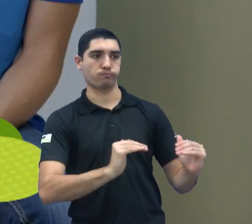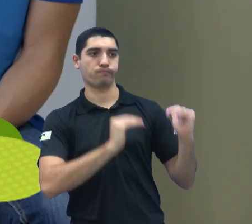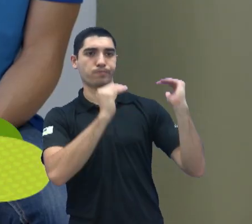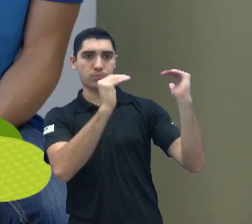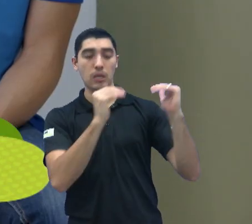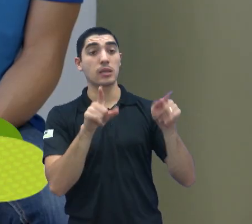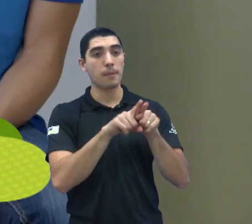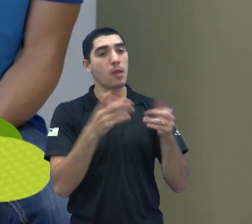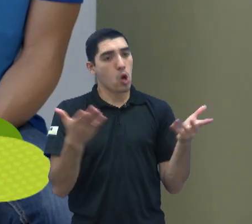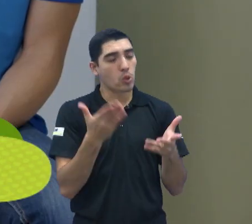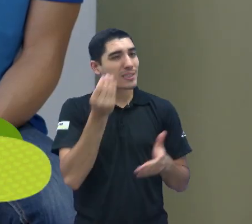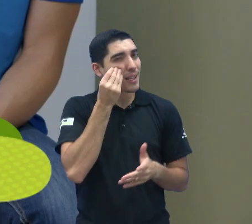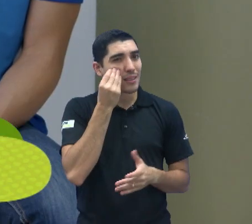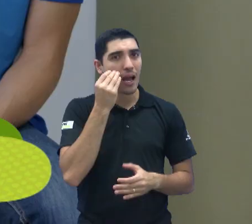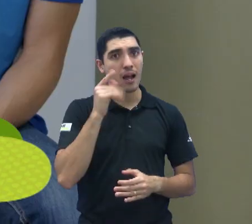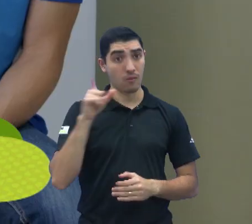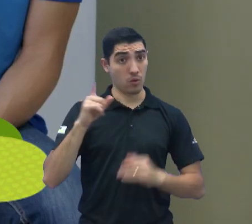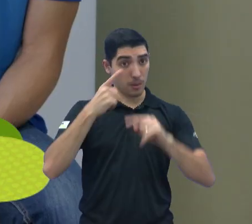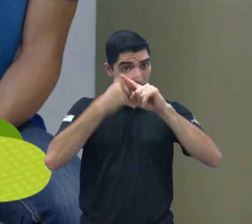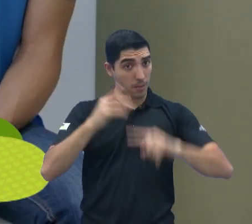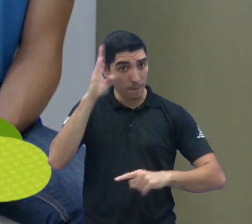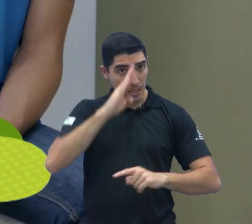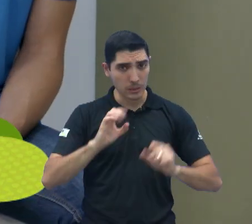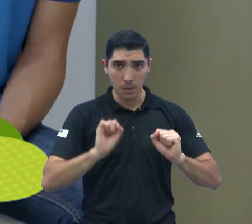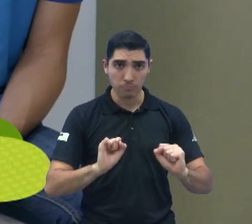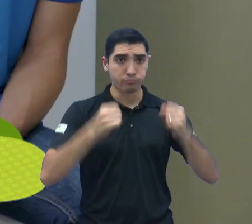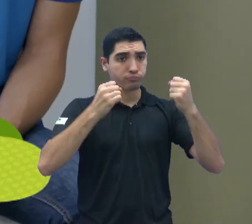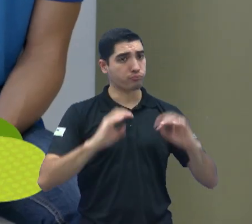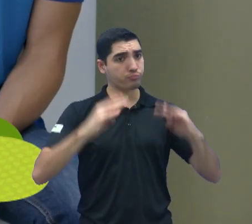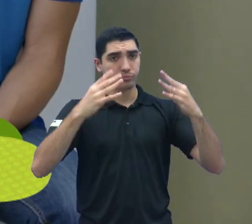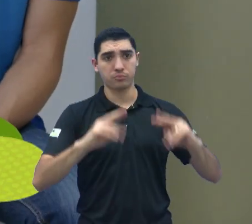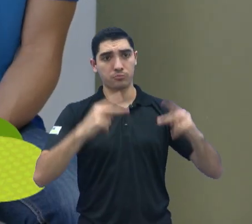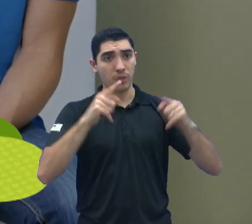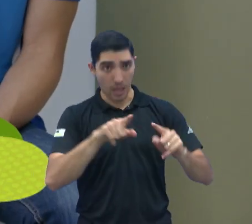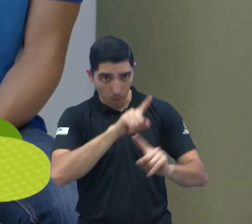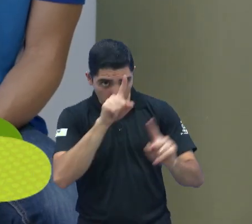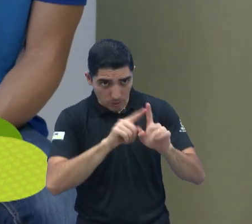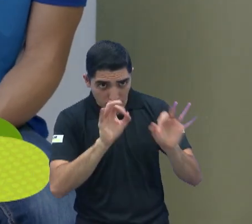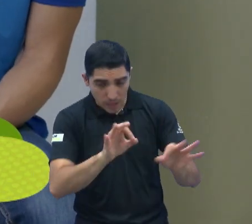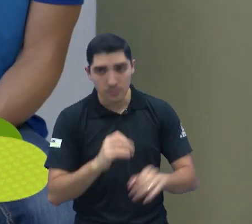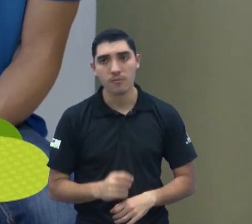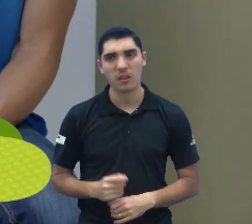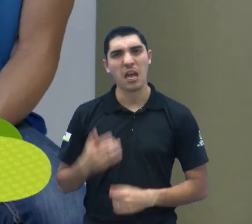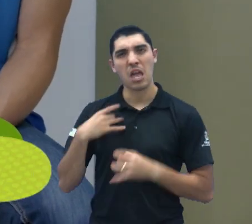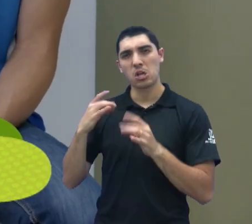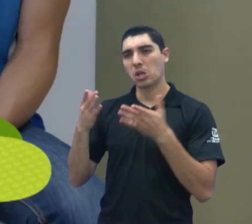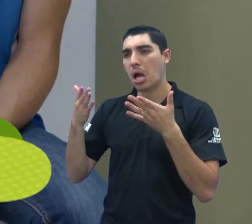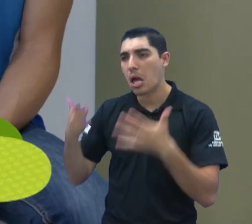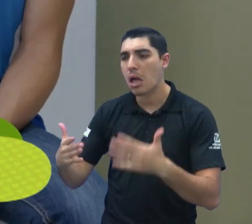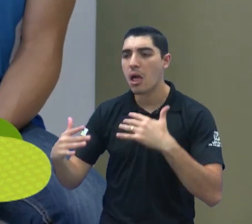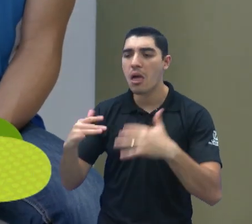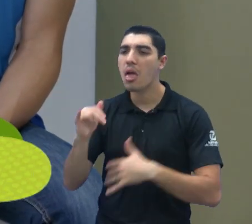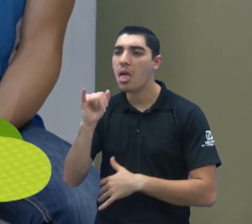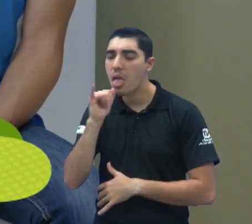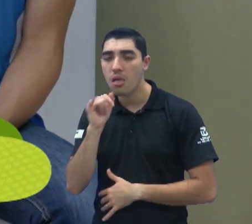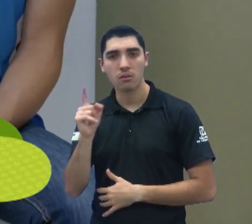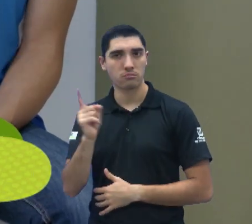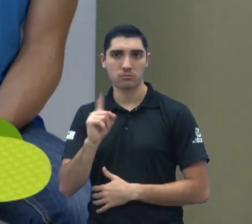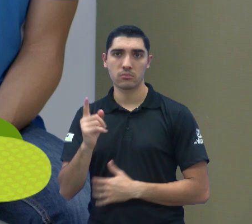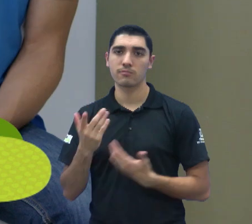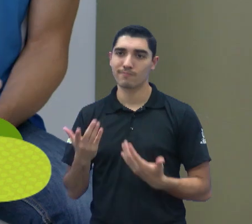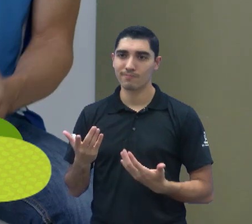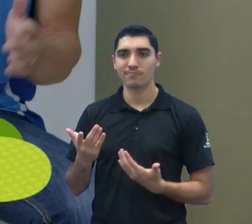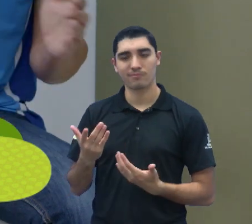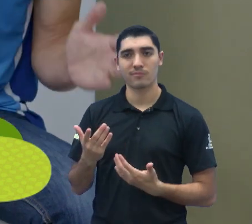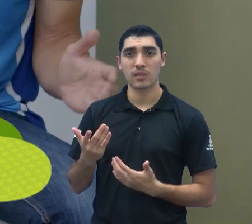coisa maior. Esse realmente é o objetivo de vocês? Paulo, eu nunca entro só para disputar, cara. Pode ser mais